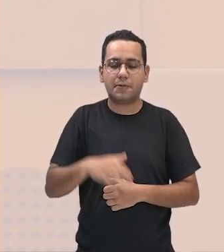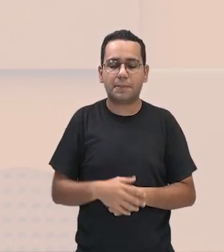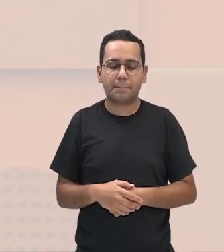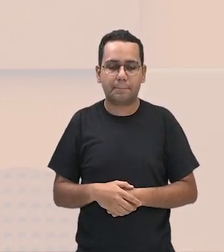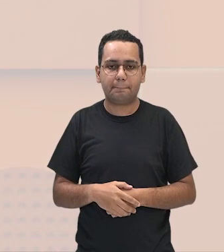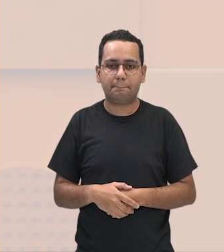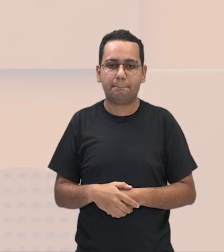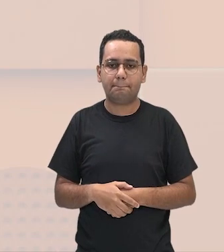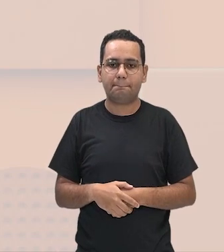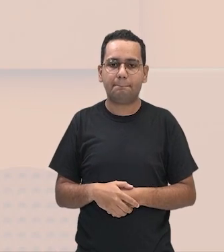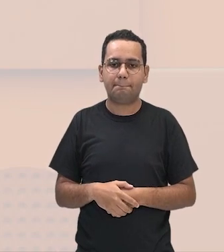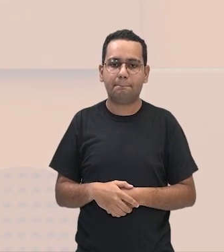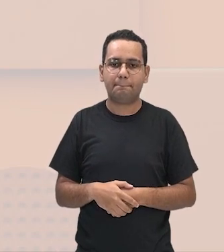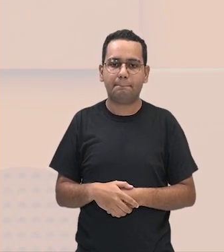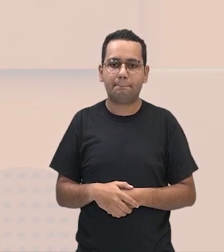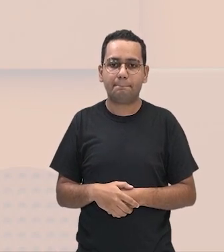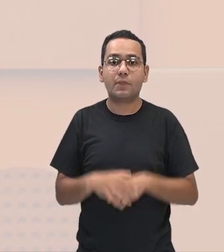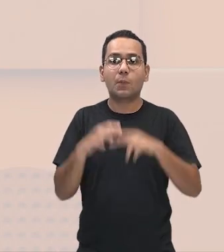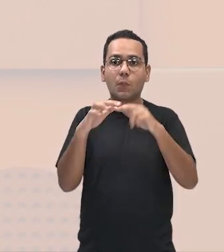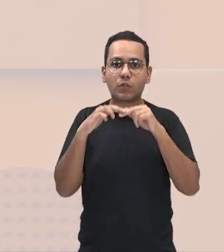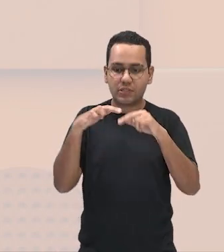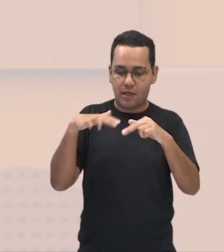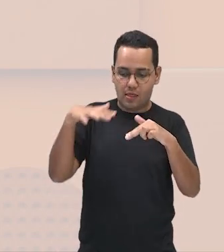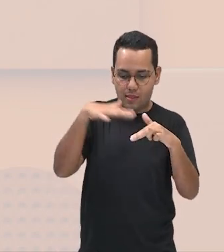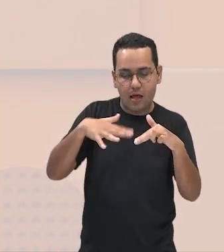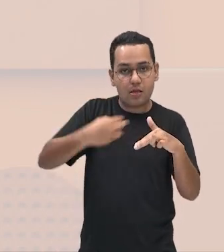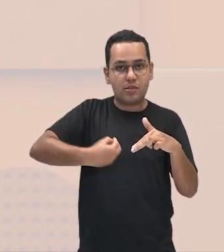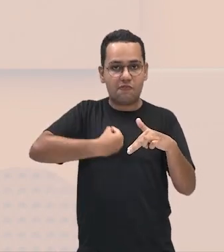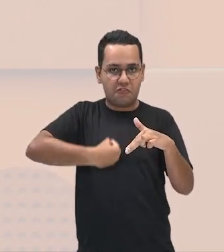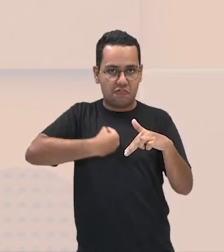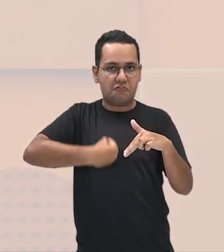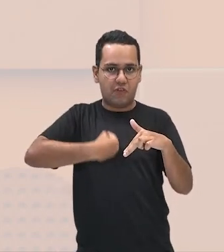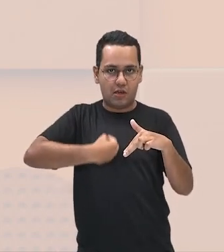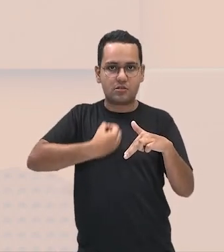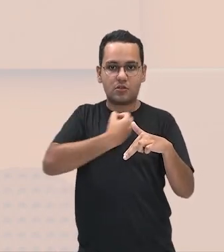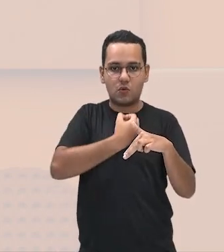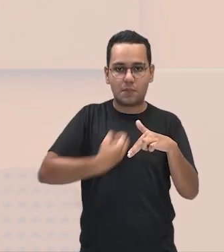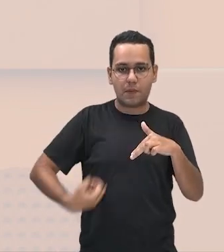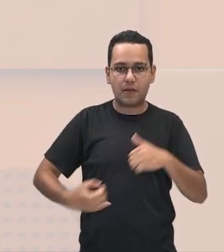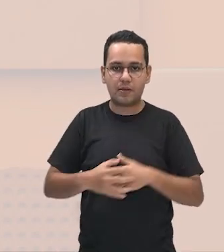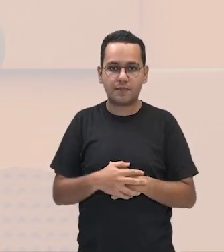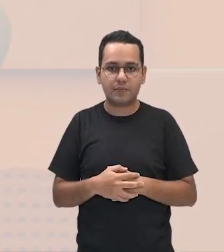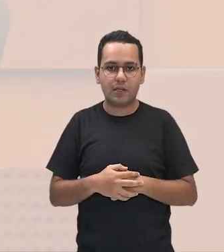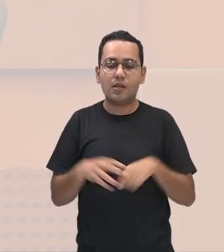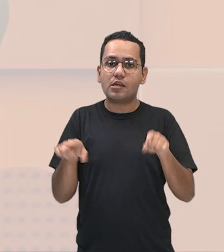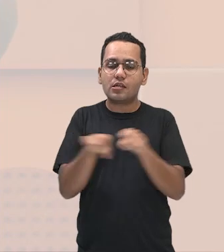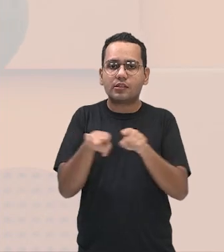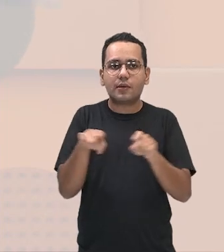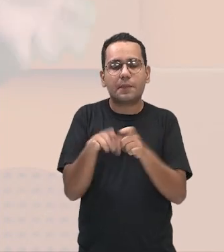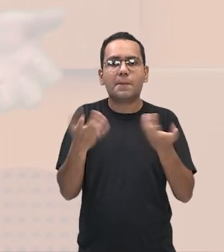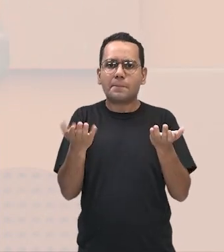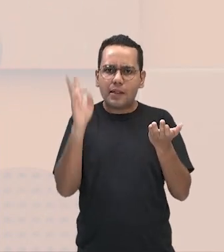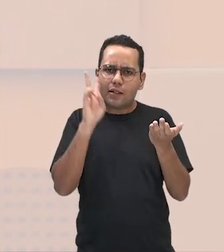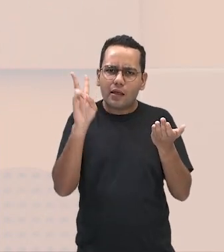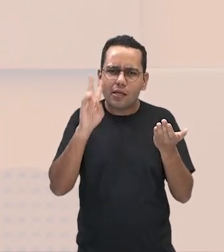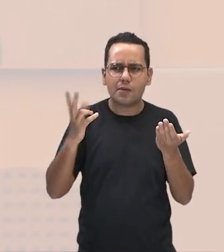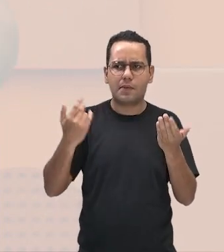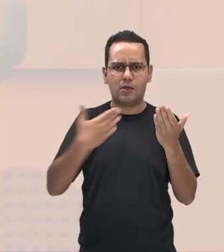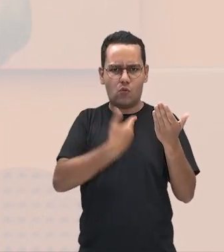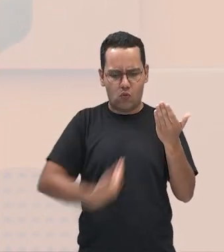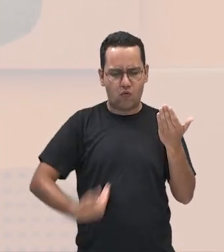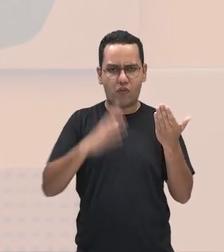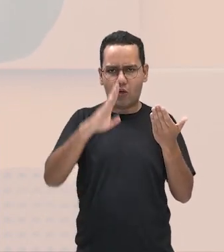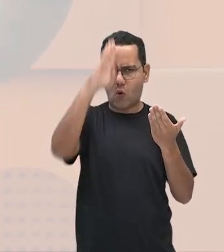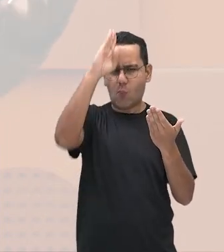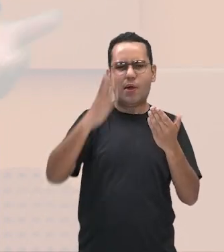nasce, então, ali no seio do Império. Ela, inclusive, vai sepultar os deuses, que eles eram politeístas, né?